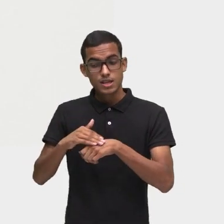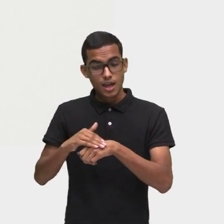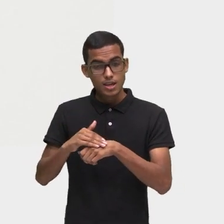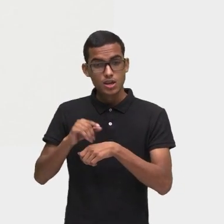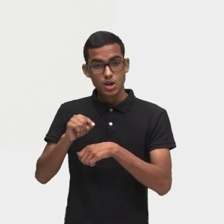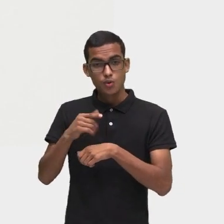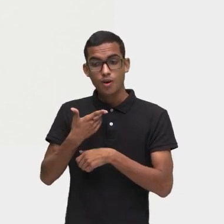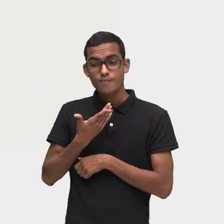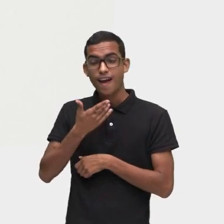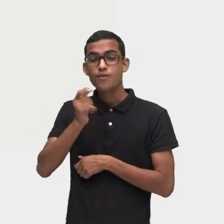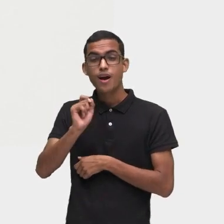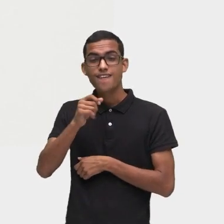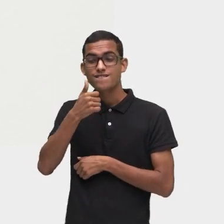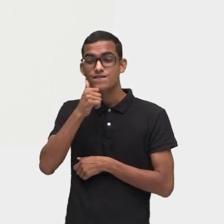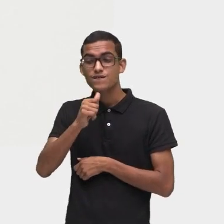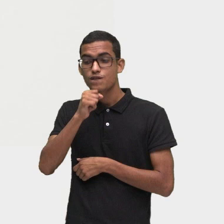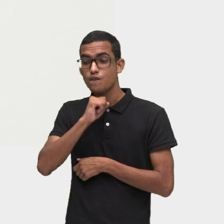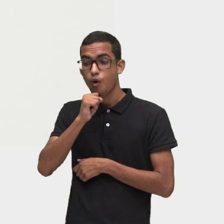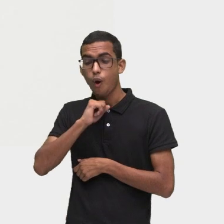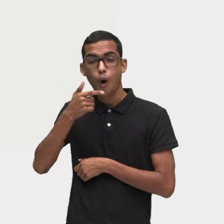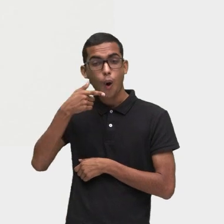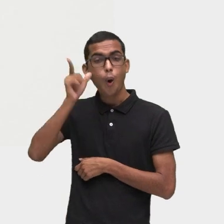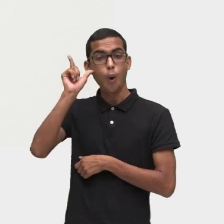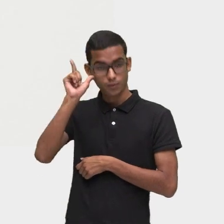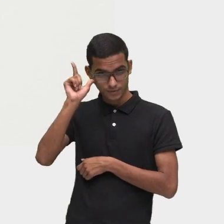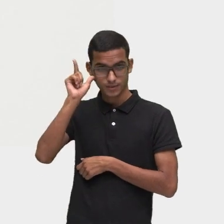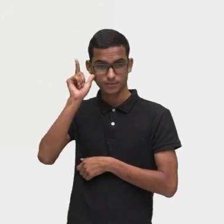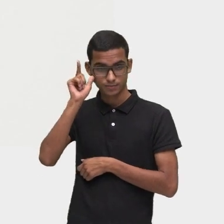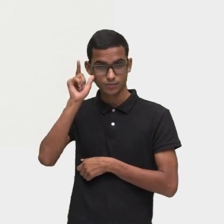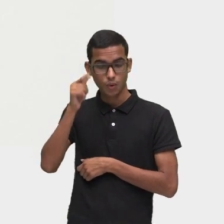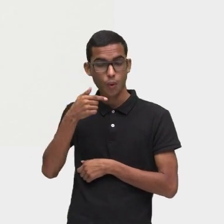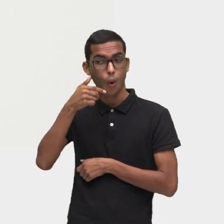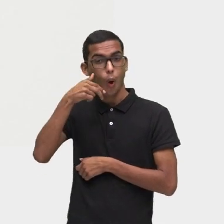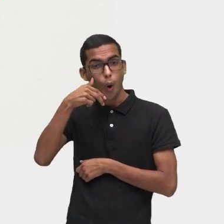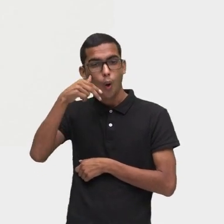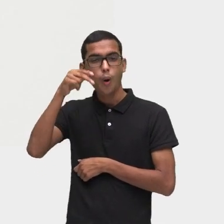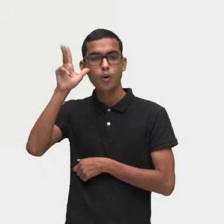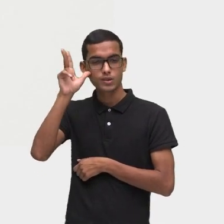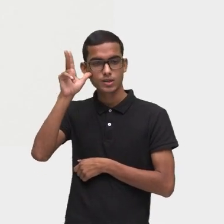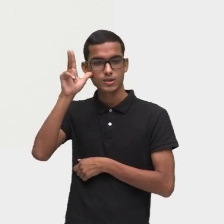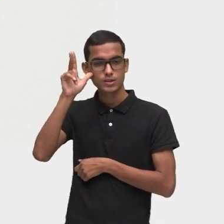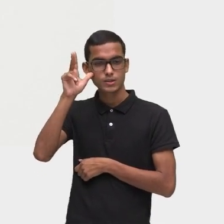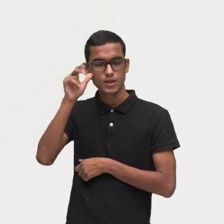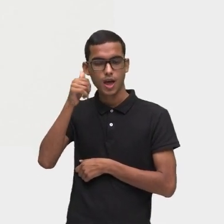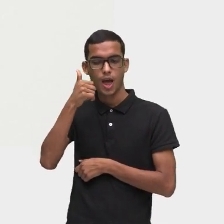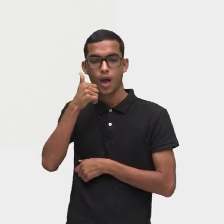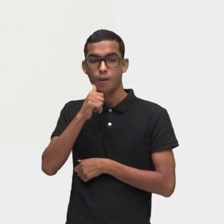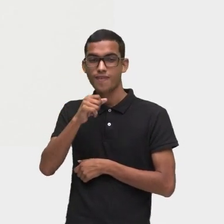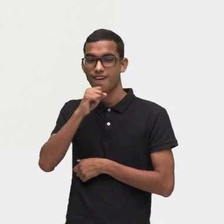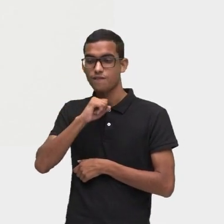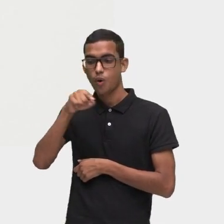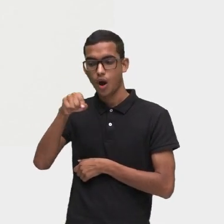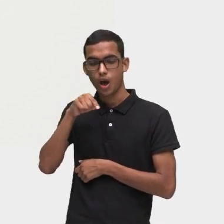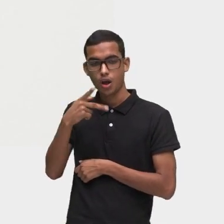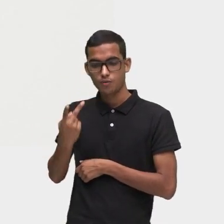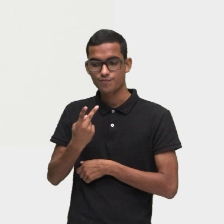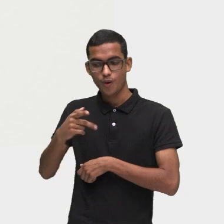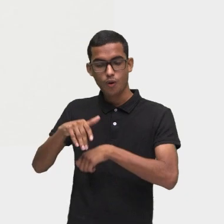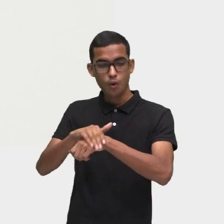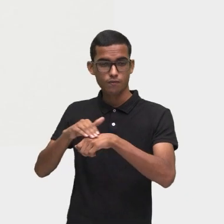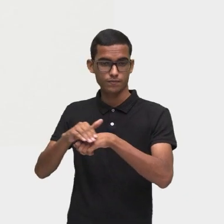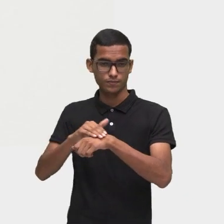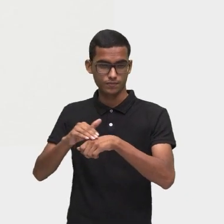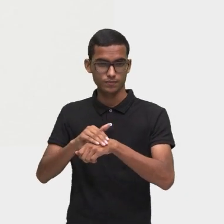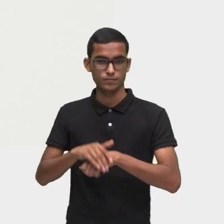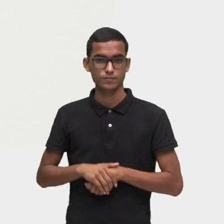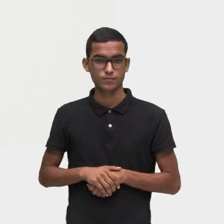até utilizei também um marcador temporal anteayer, ontem. Então, essa é a nossa alternativa em que o verbo